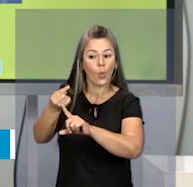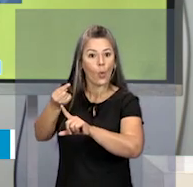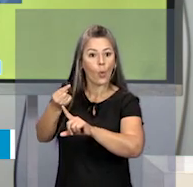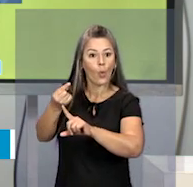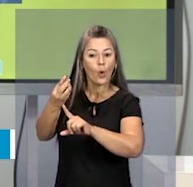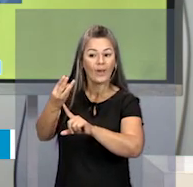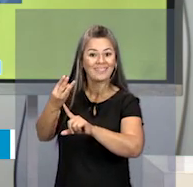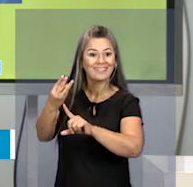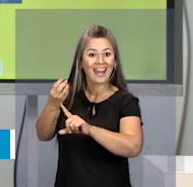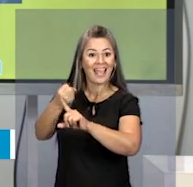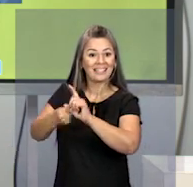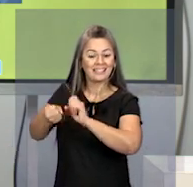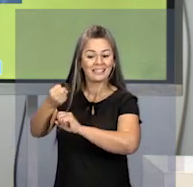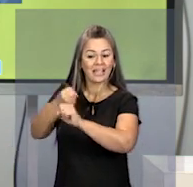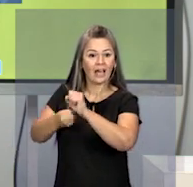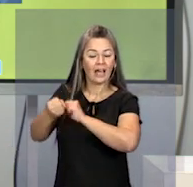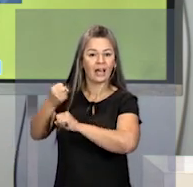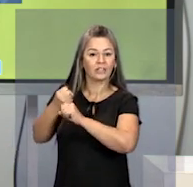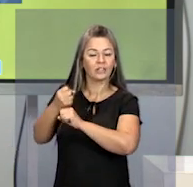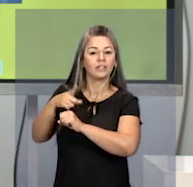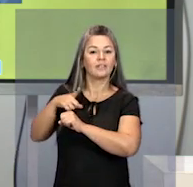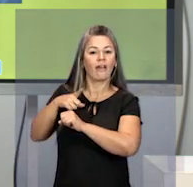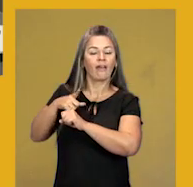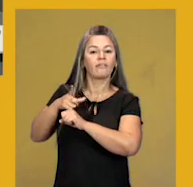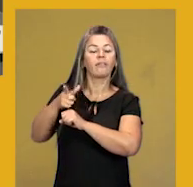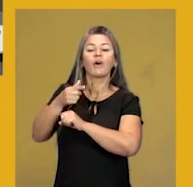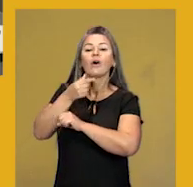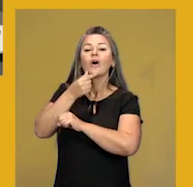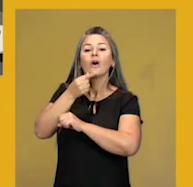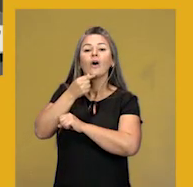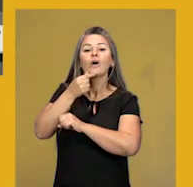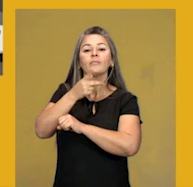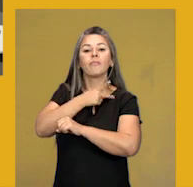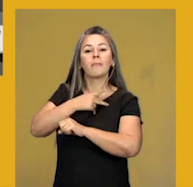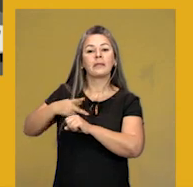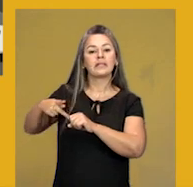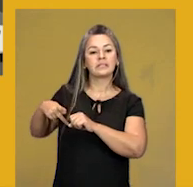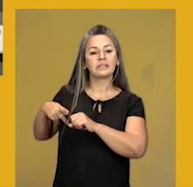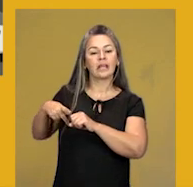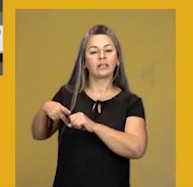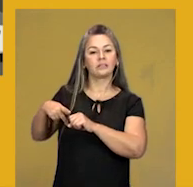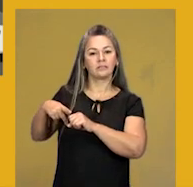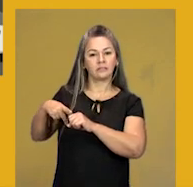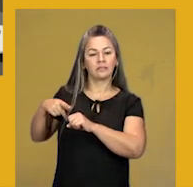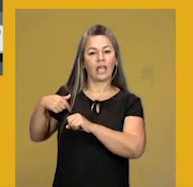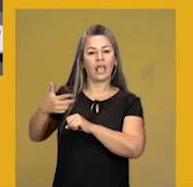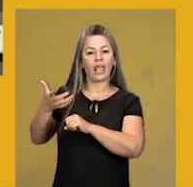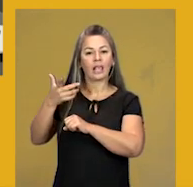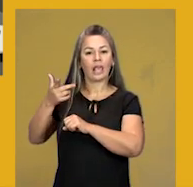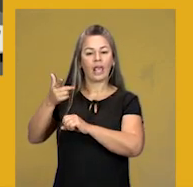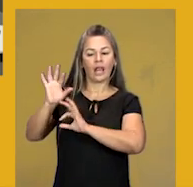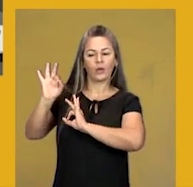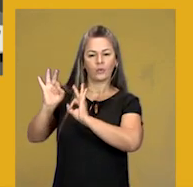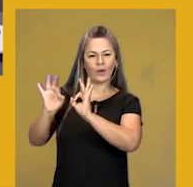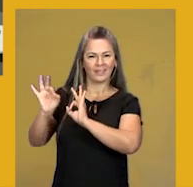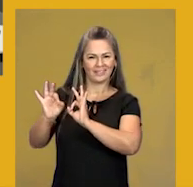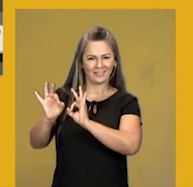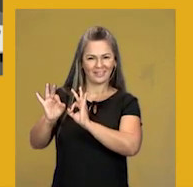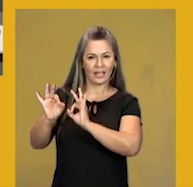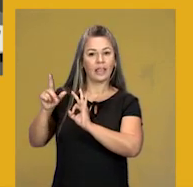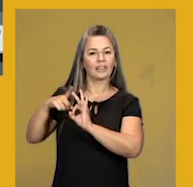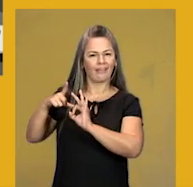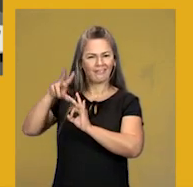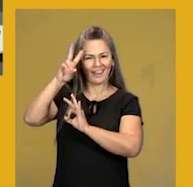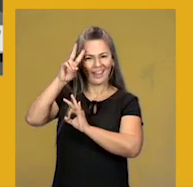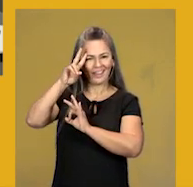New Deal. A New Deal foi a tentativa do presidente norte-americano de reorganizar o país após a guerra. Lembra aí, a gente teve uma